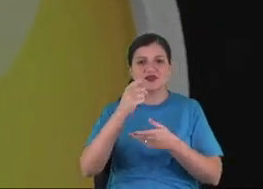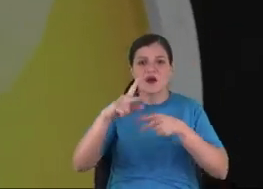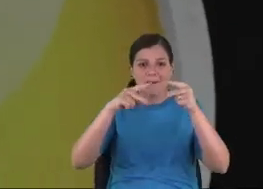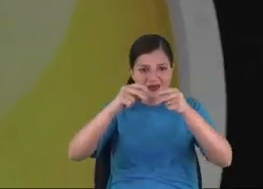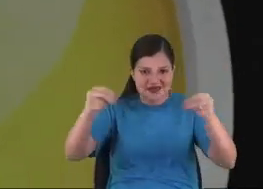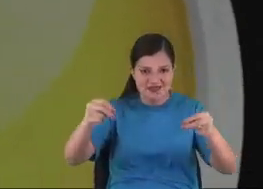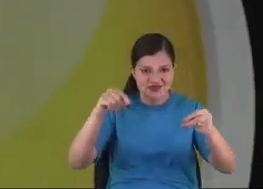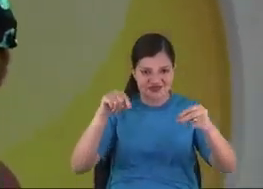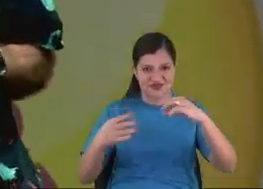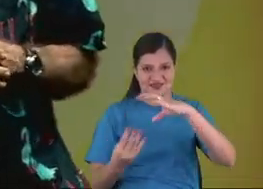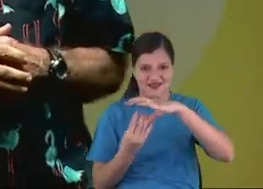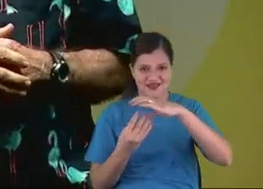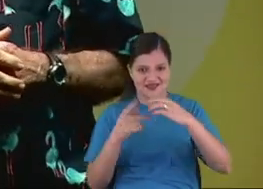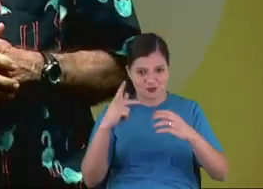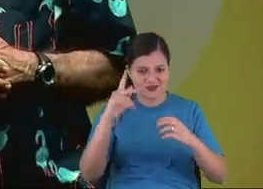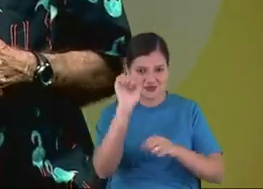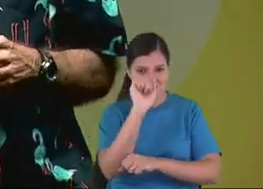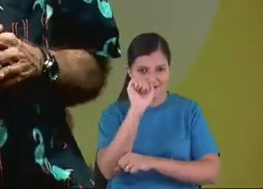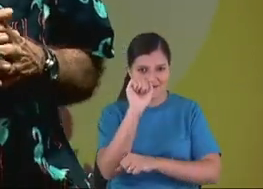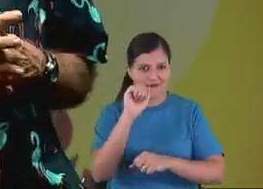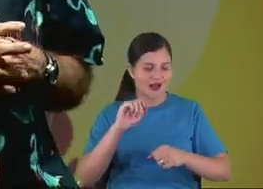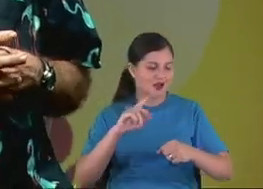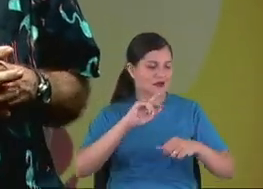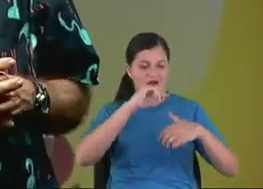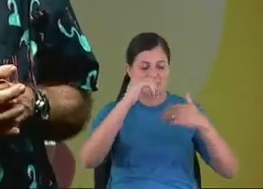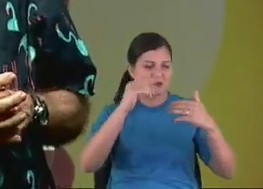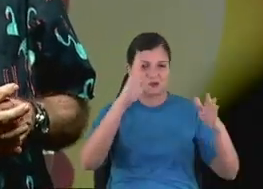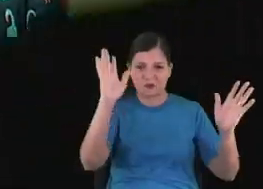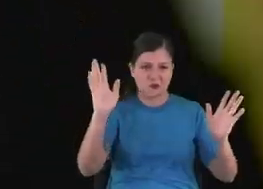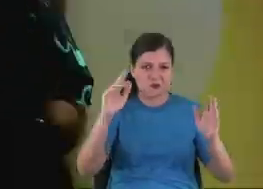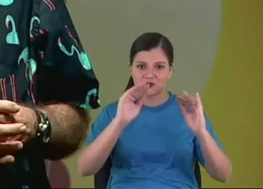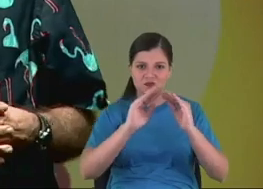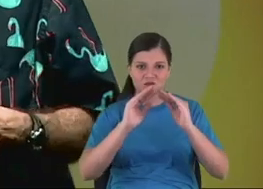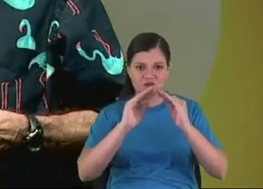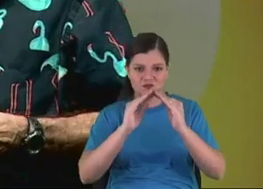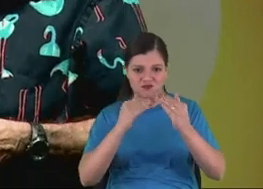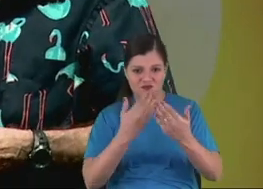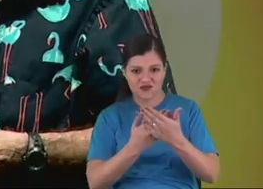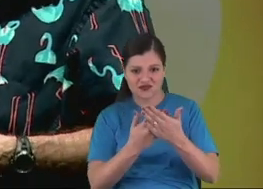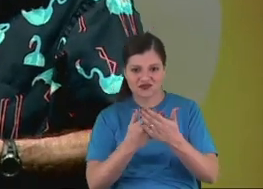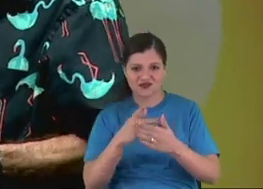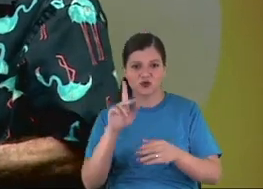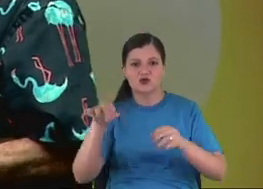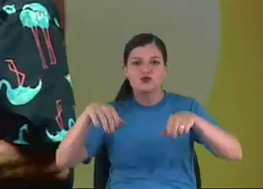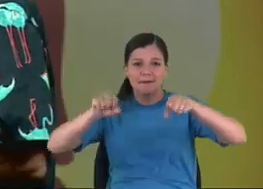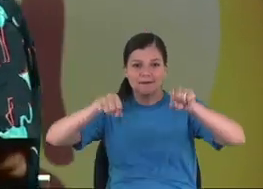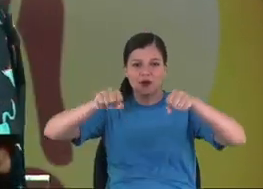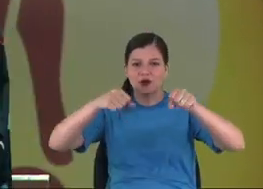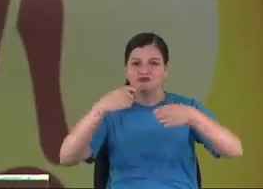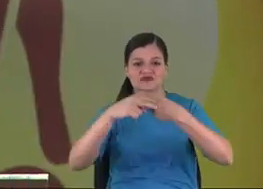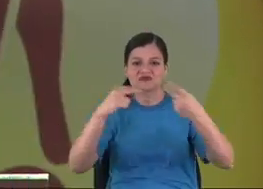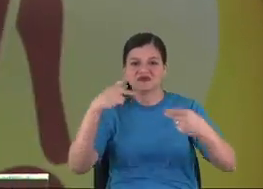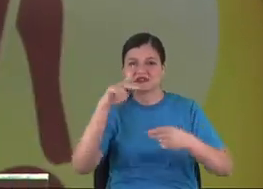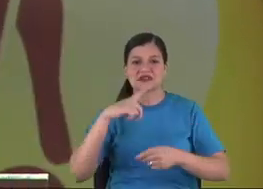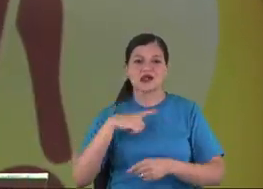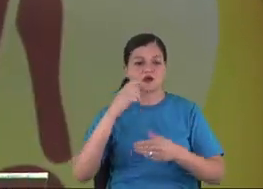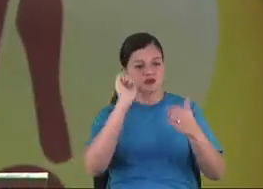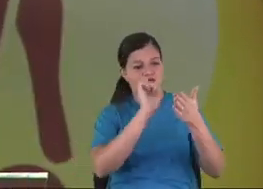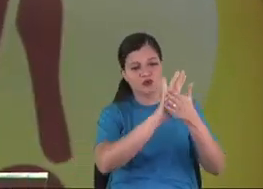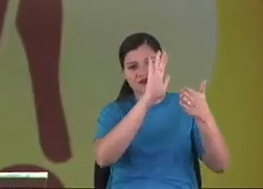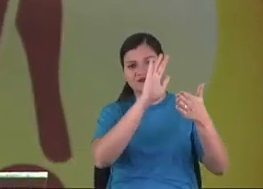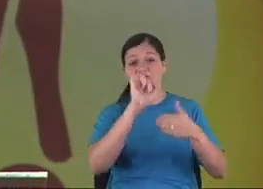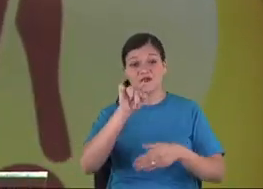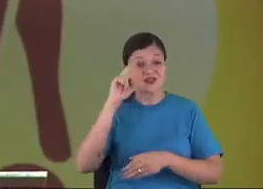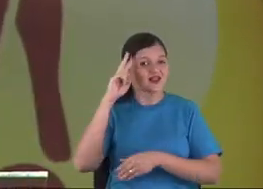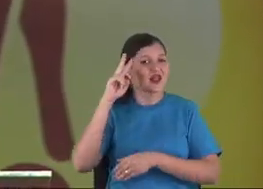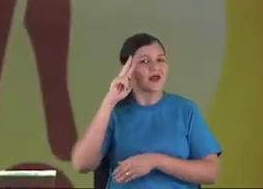igreja, para o seu carro, para o seu escritório, para a sua moto, o que você tiver, bote em algum lugar, para lembrar